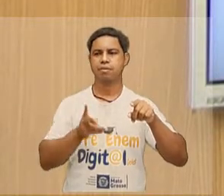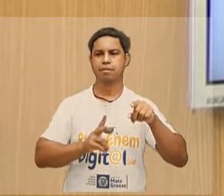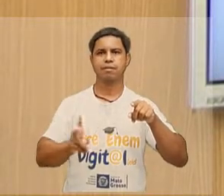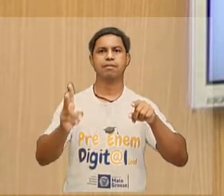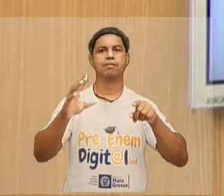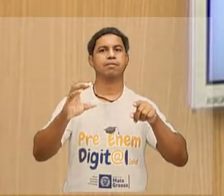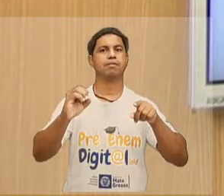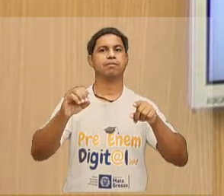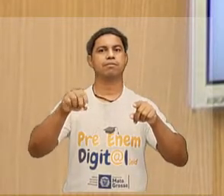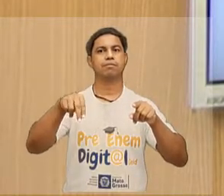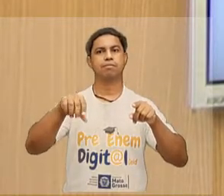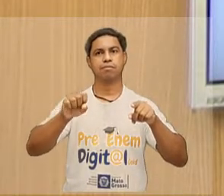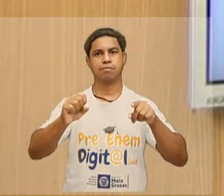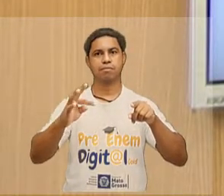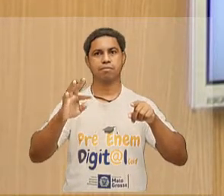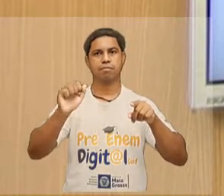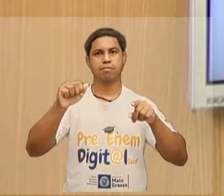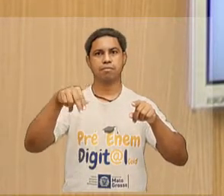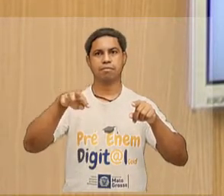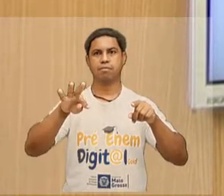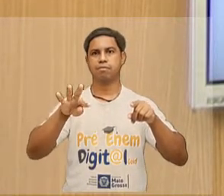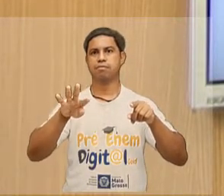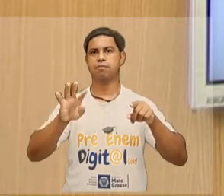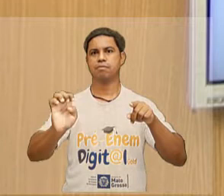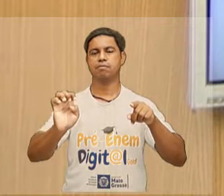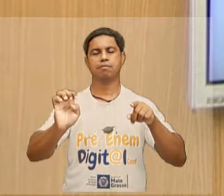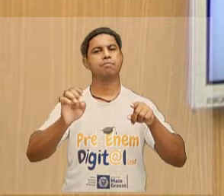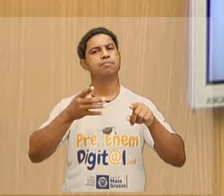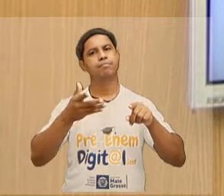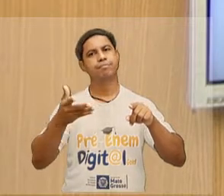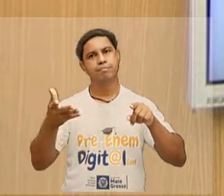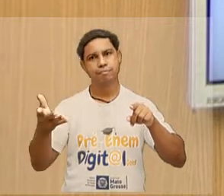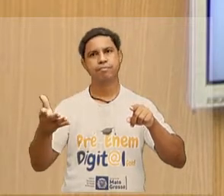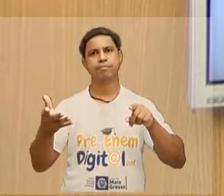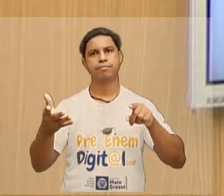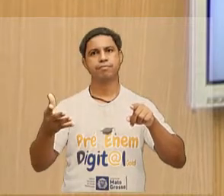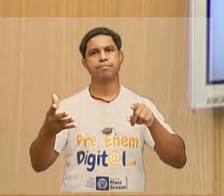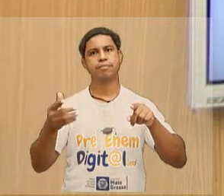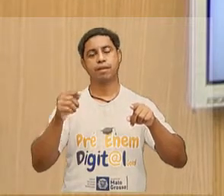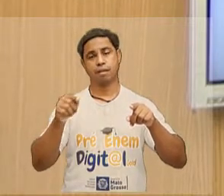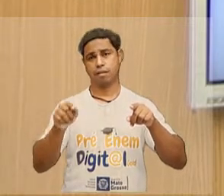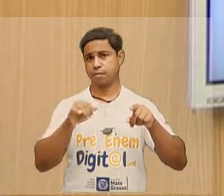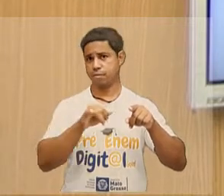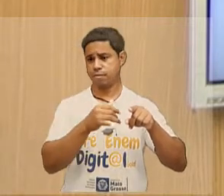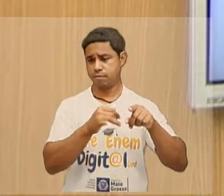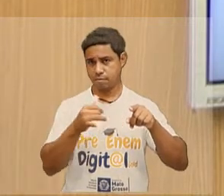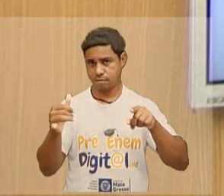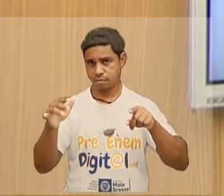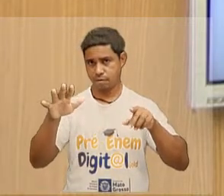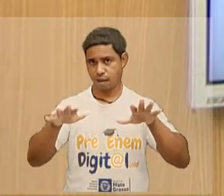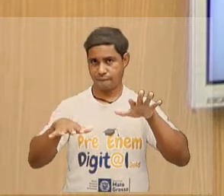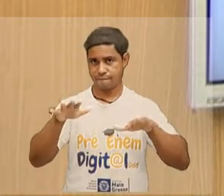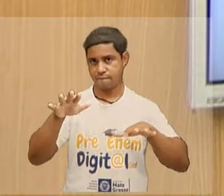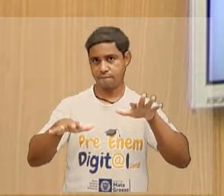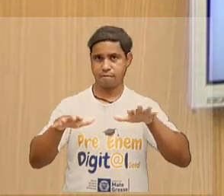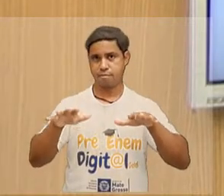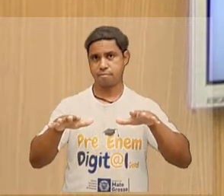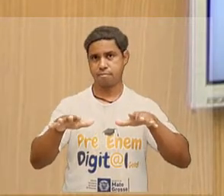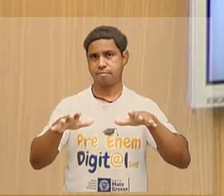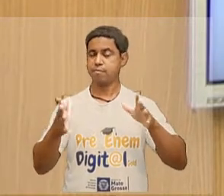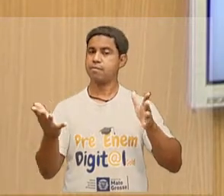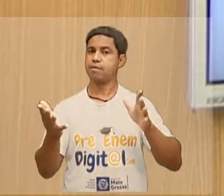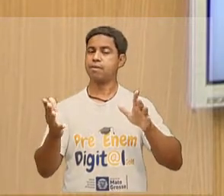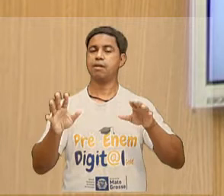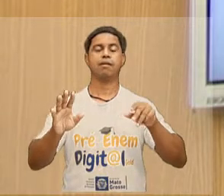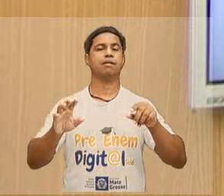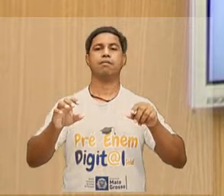constante. Resistor ômico é aquele cuja resistência é constante. Se a resistência variar, ele é não ômico.